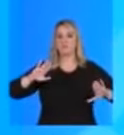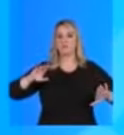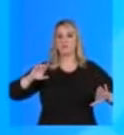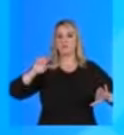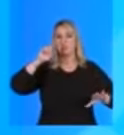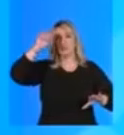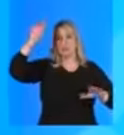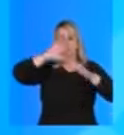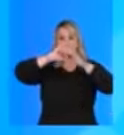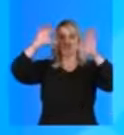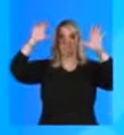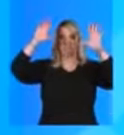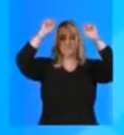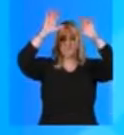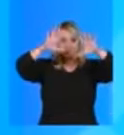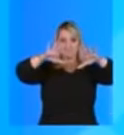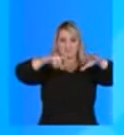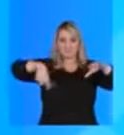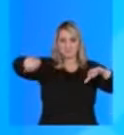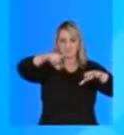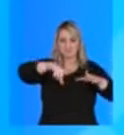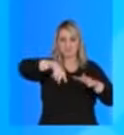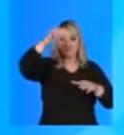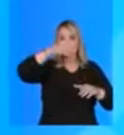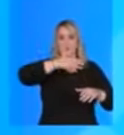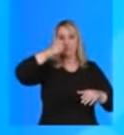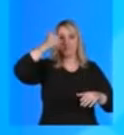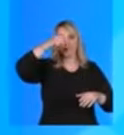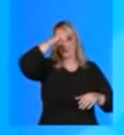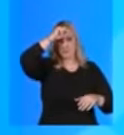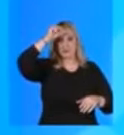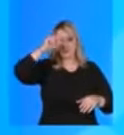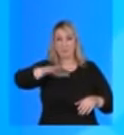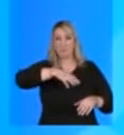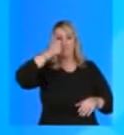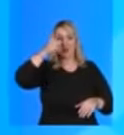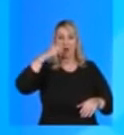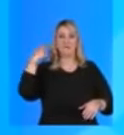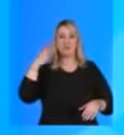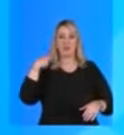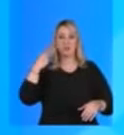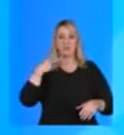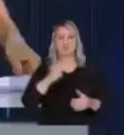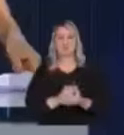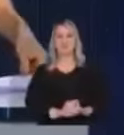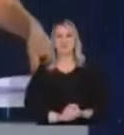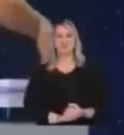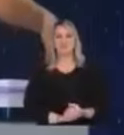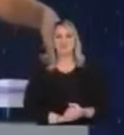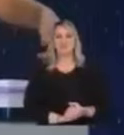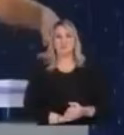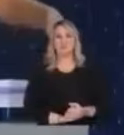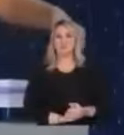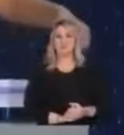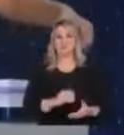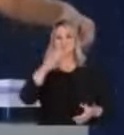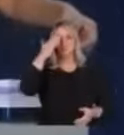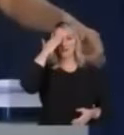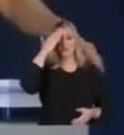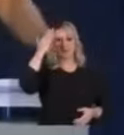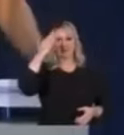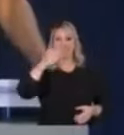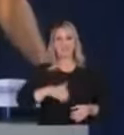Deus ilumine aos nossos eleitores para que escolham o melhor Prefeito e os melhores vereadores muito obrigada candidato